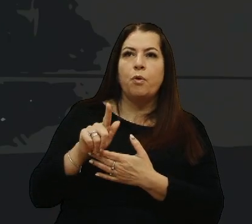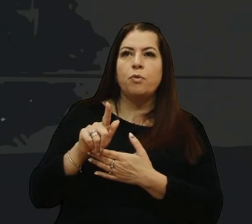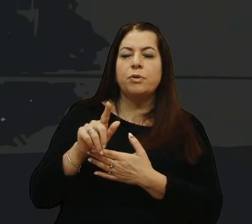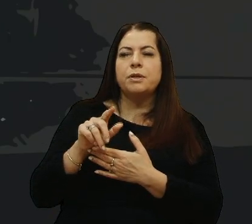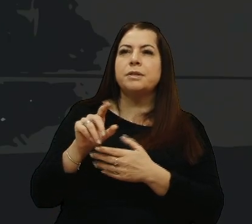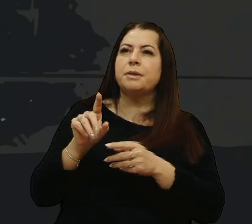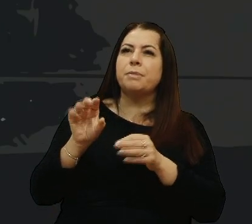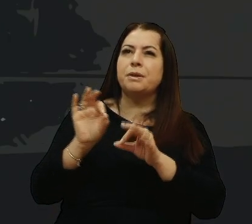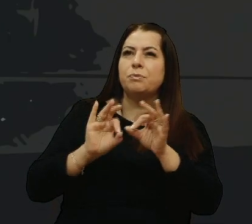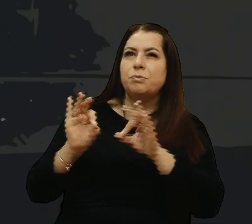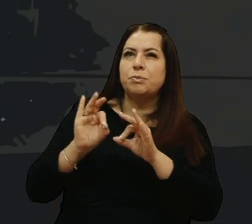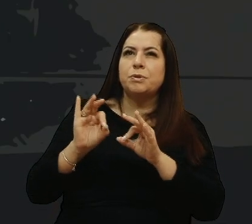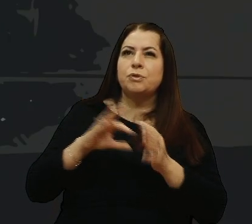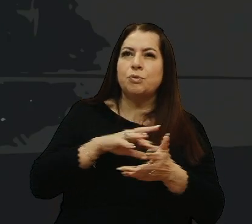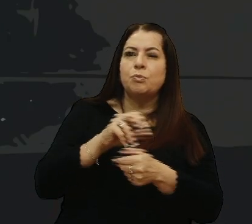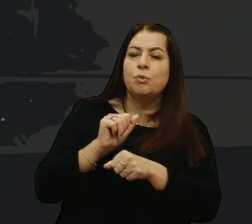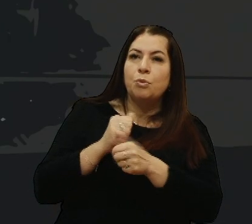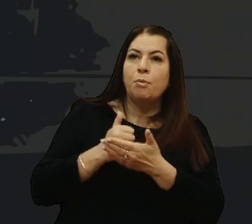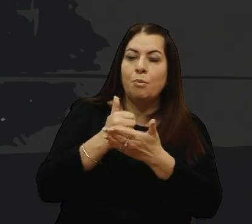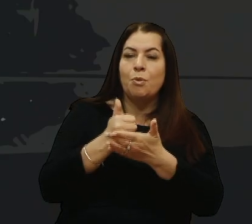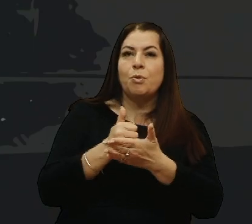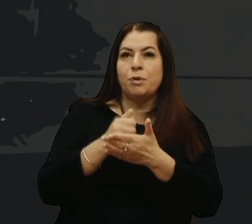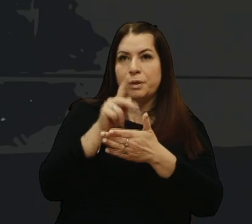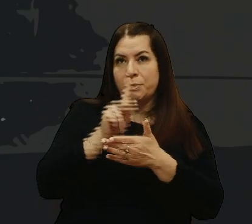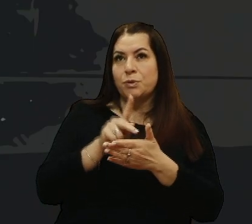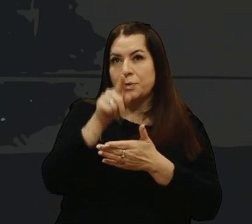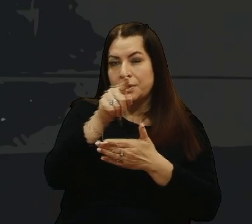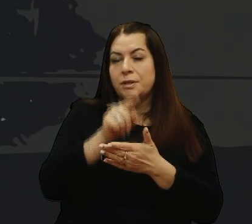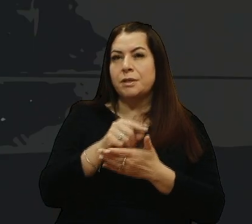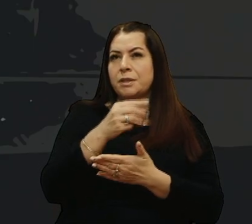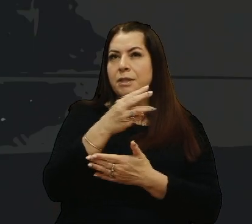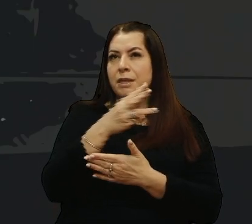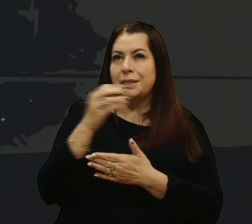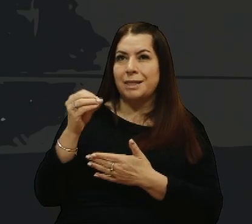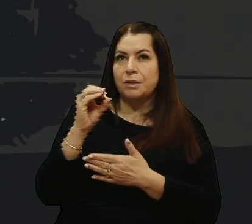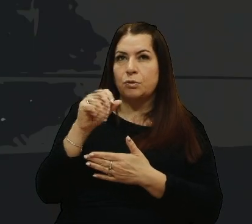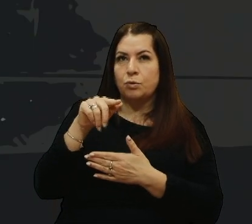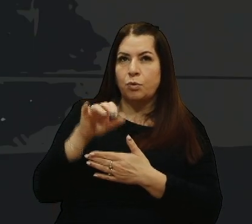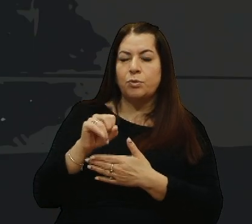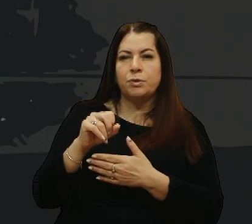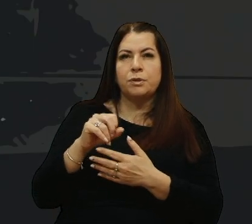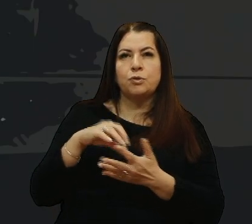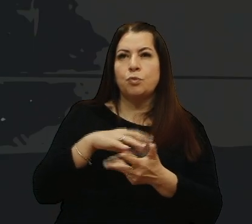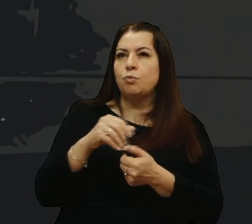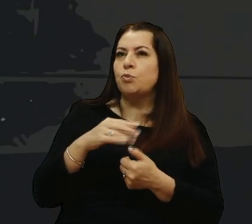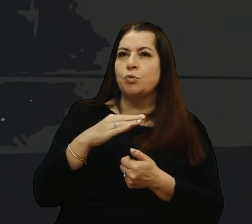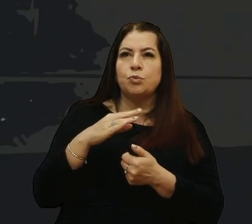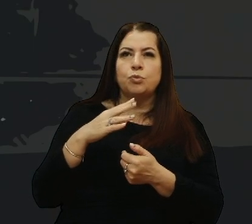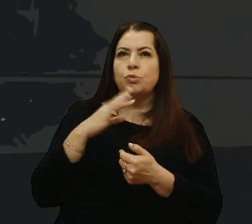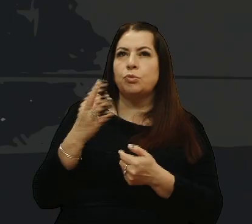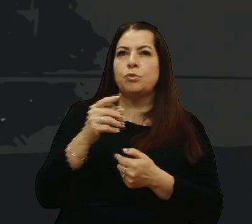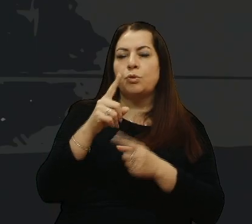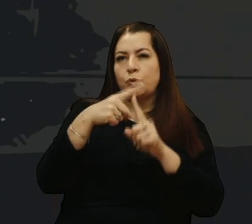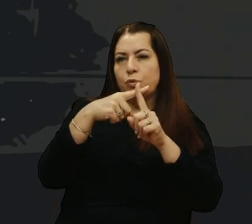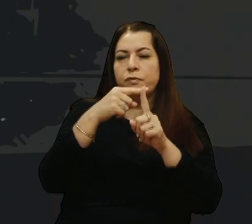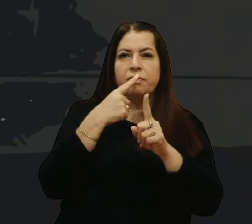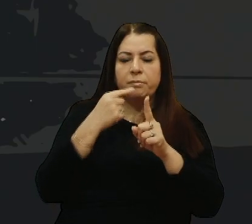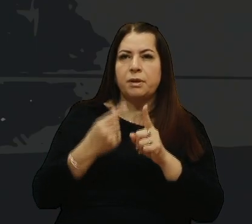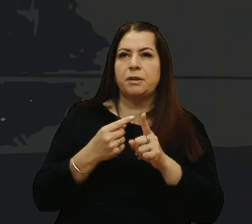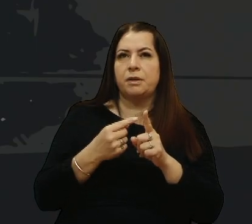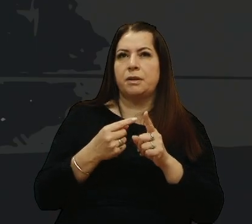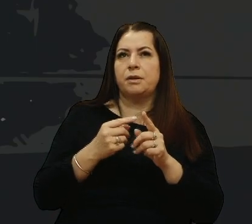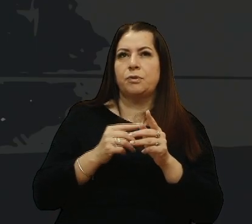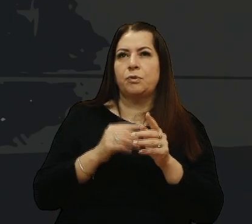organismos internacionais de apoio aos refugiados. Aí estavam presentes ONGs conhecidas no mundo inteiro, Cruz Vermelha, o